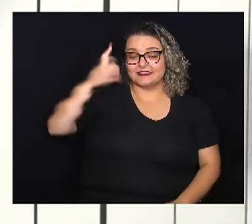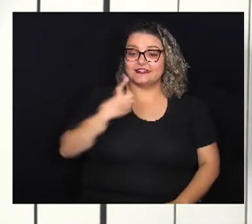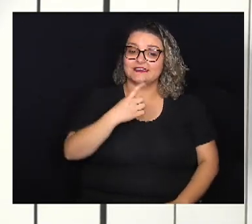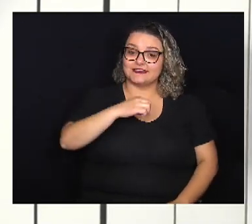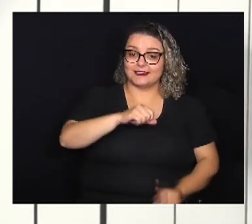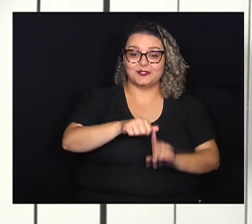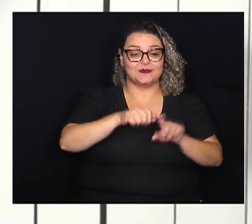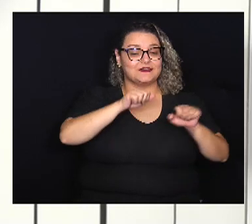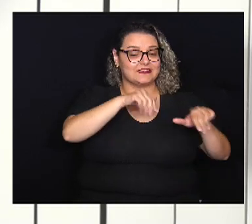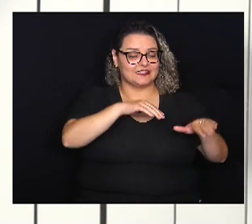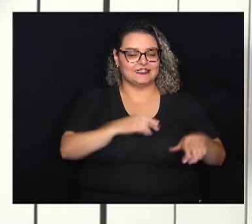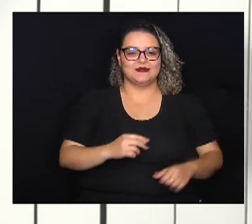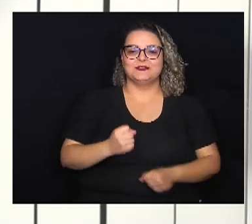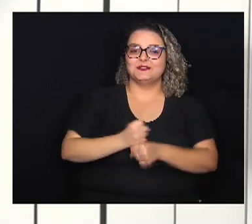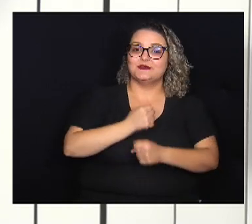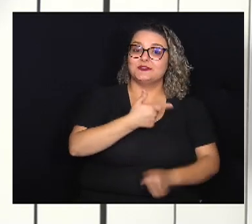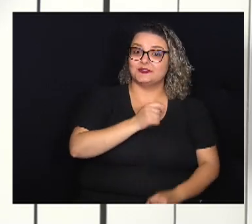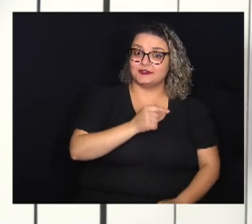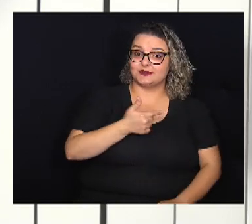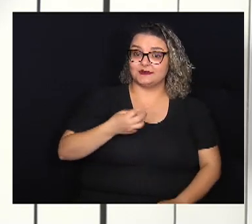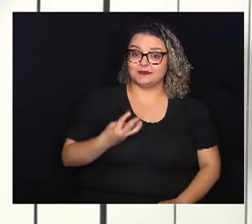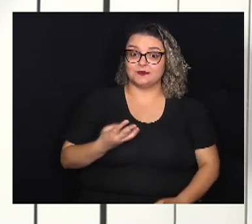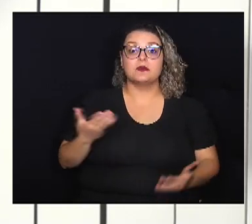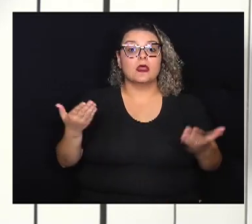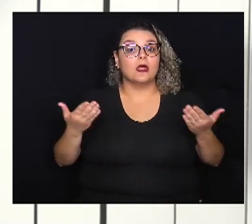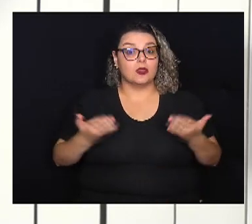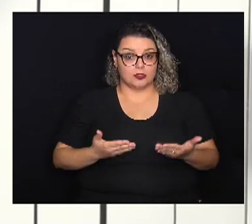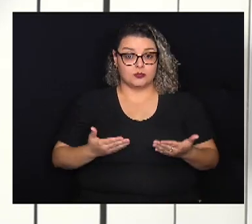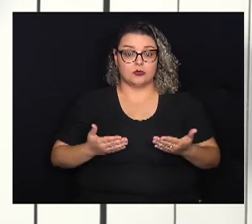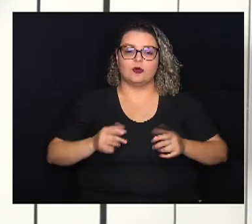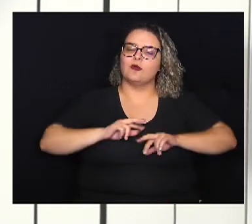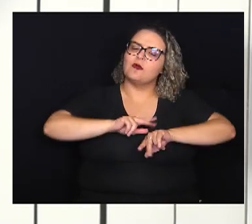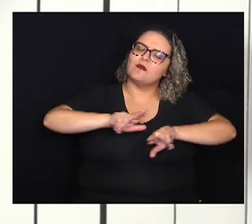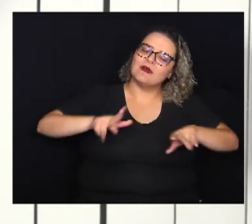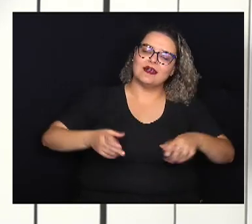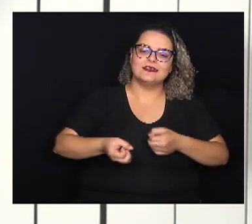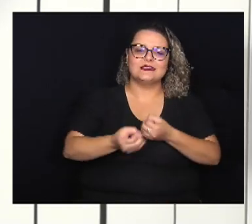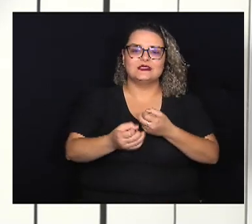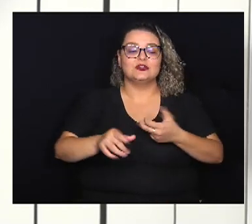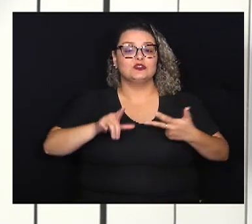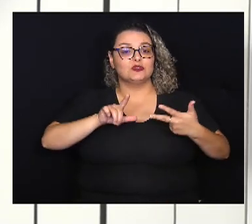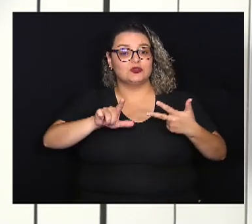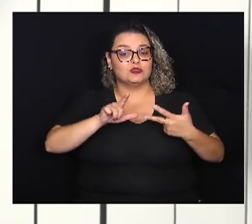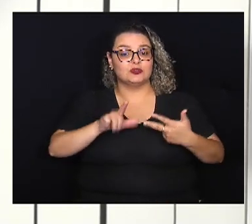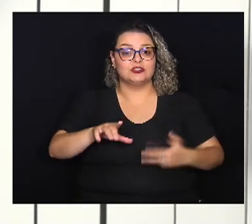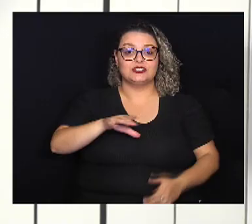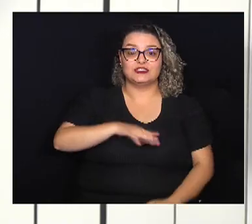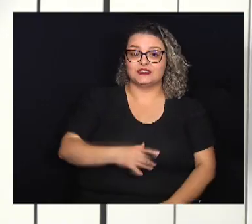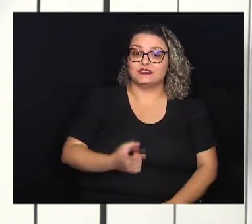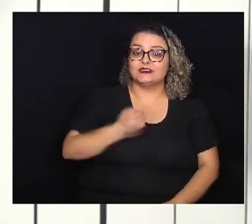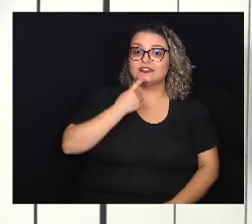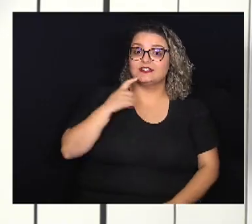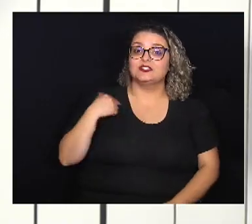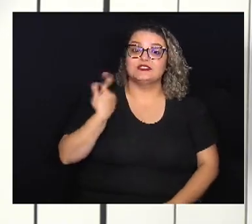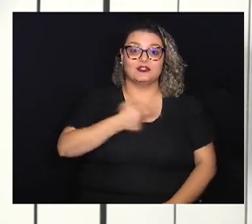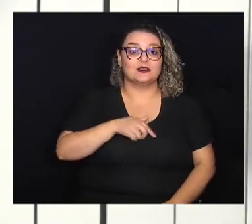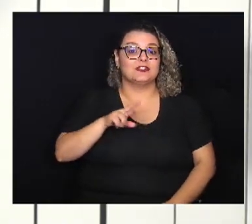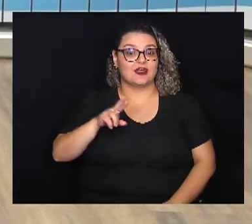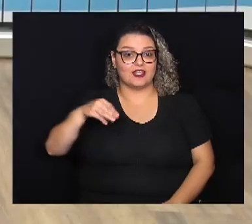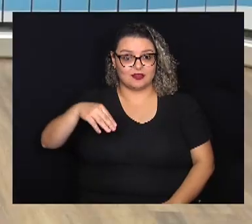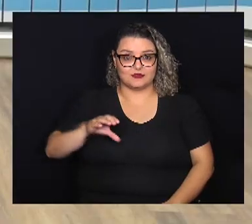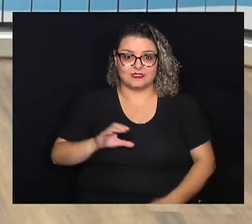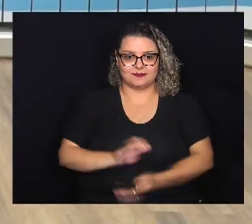setembro de 2023 e a partir de agora com muita informação do Legislativo Campineiro e da nossa metrópole.